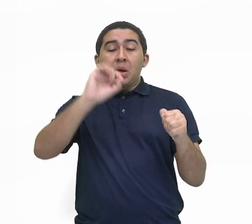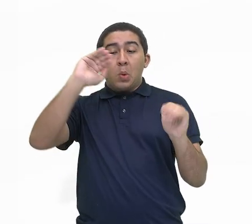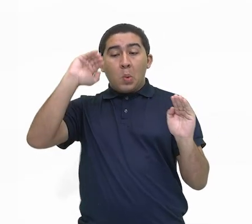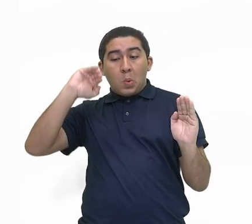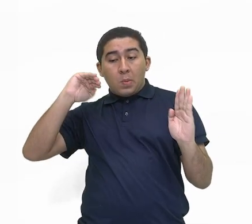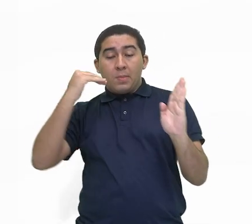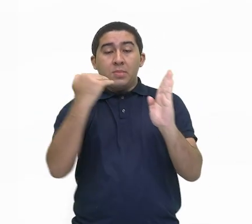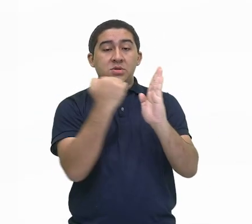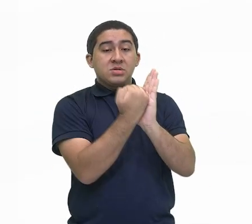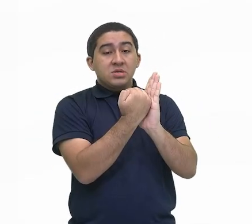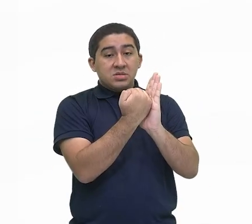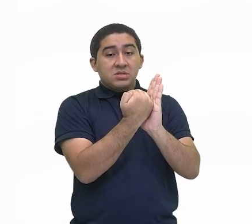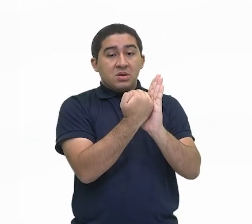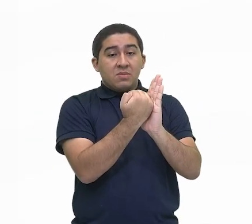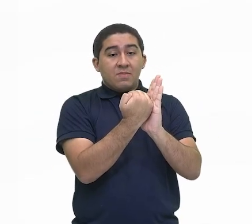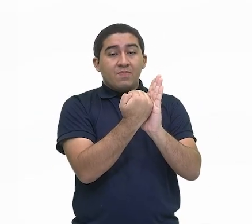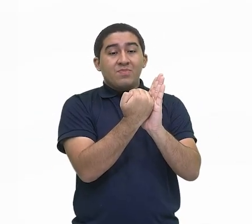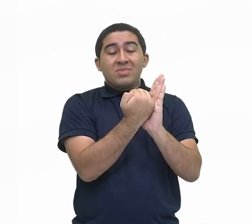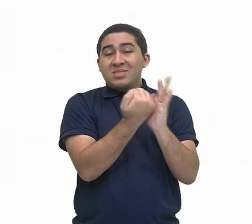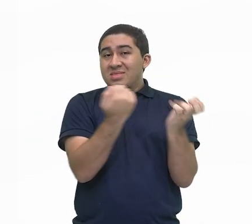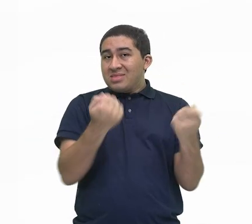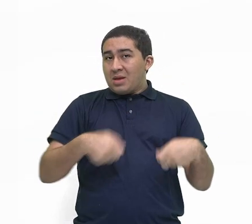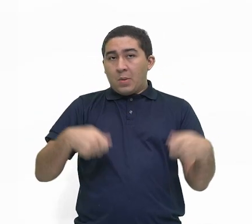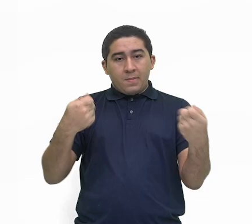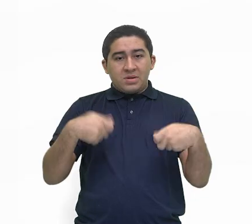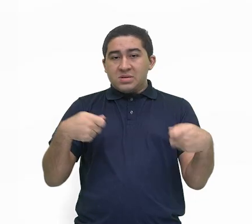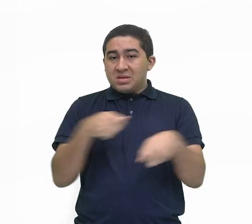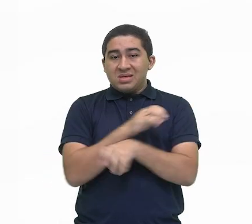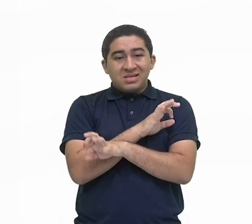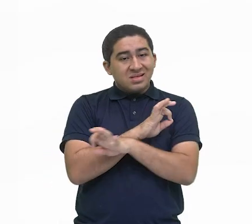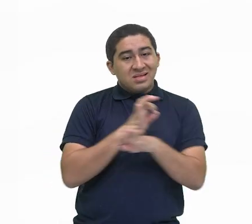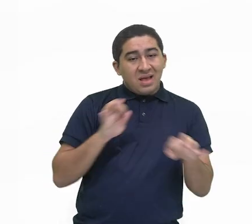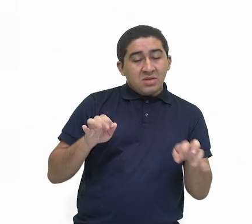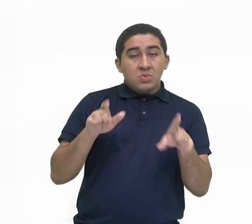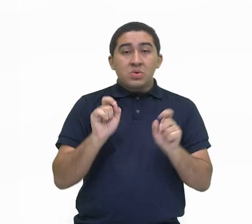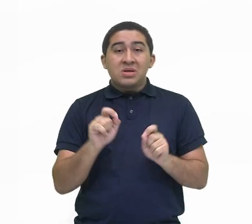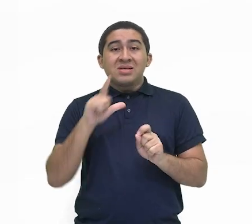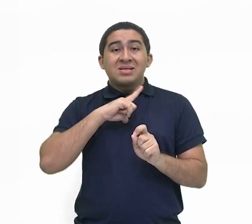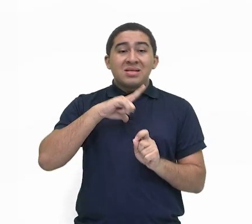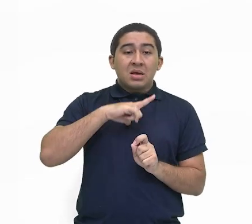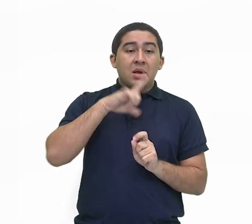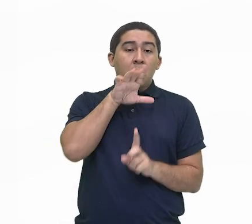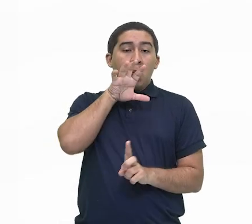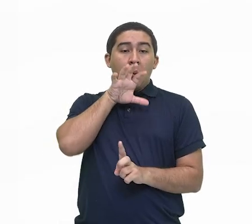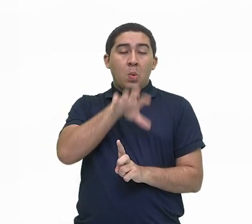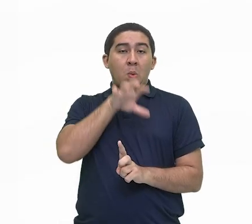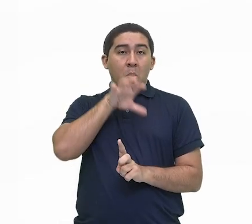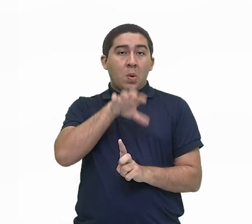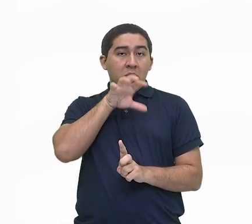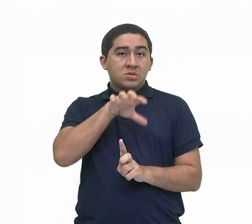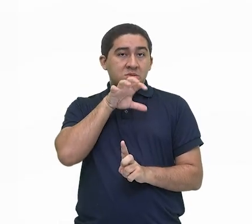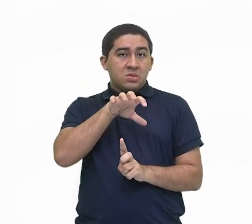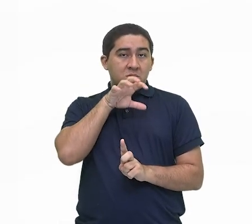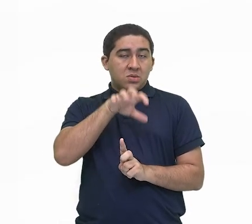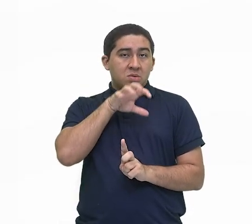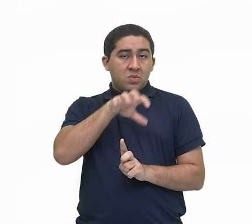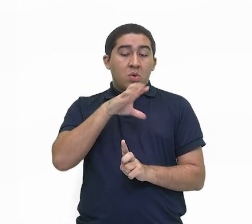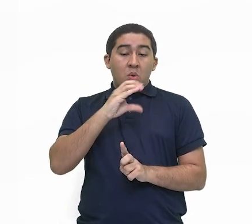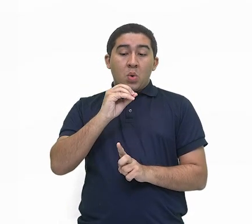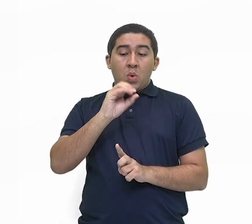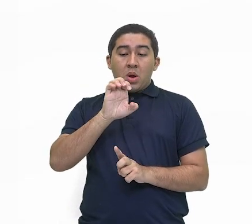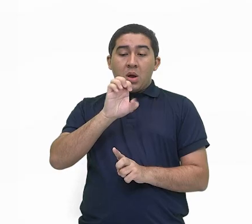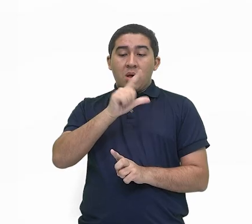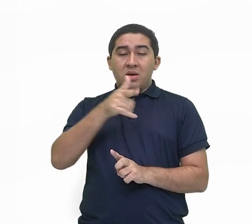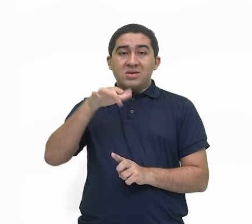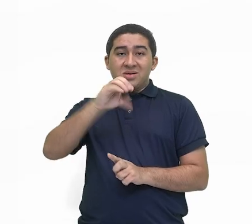obediência sem a necessidade de recorrer à coerção. O que é a coerção? É